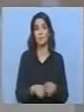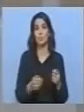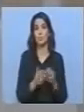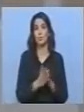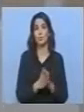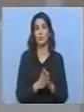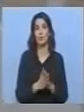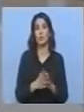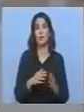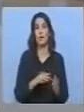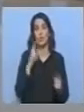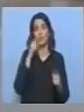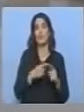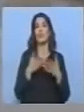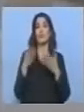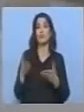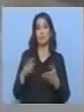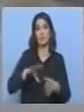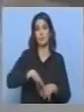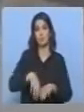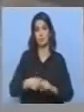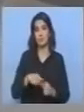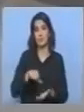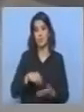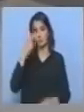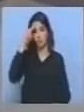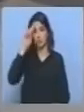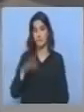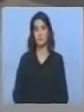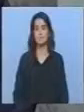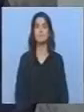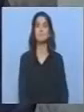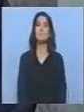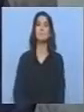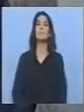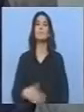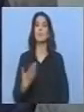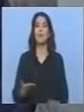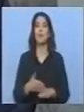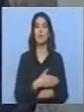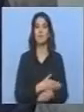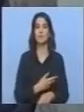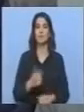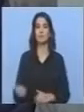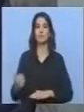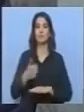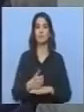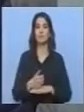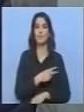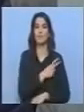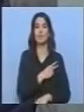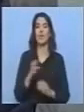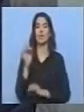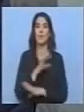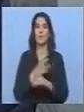a tragédia que se passou no centro de Moçambique. E antes de chegar a reitor da Universidade Europeia? Esteve no SES,